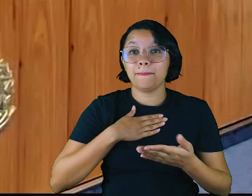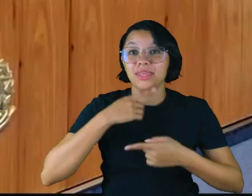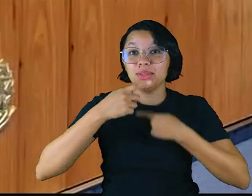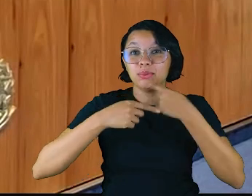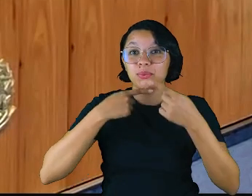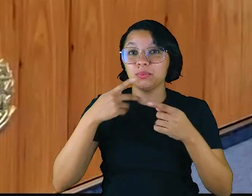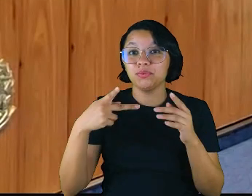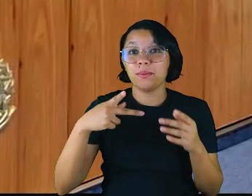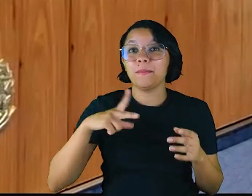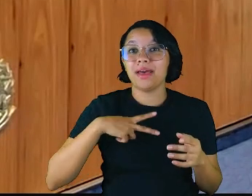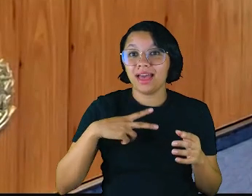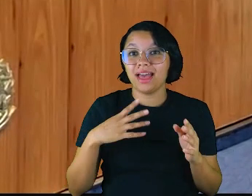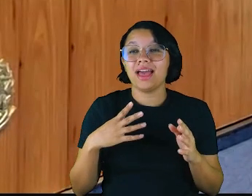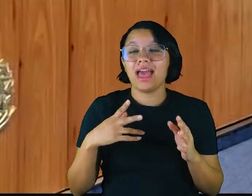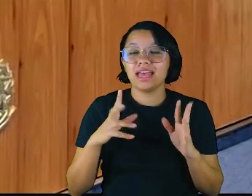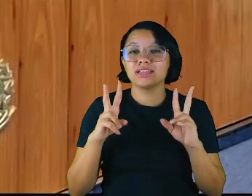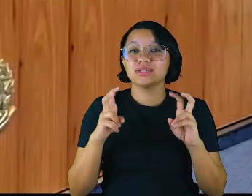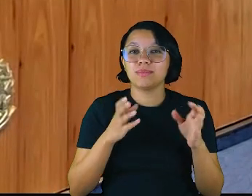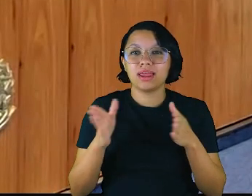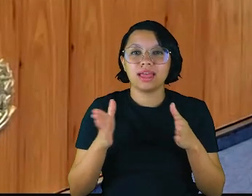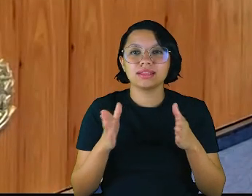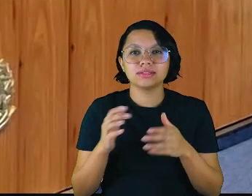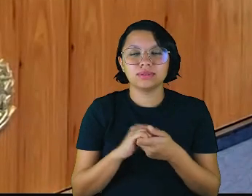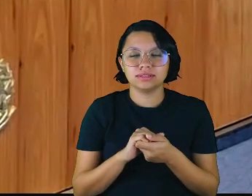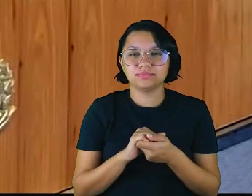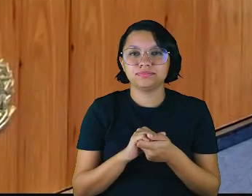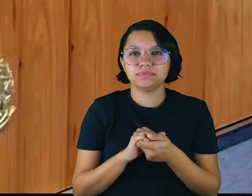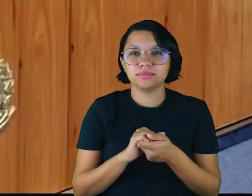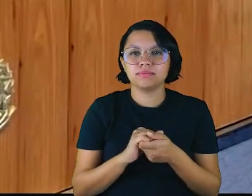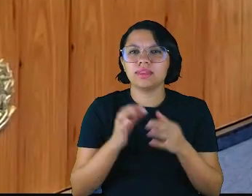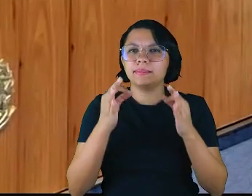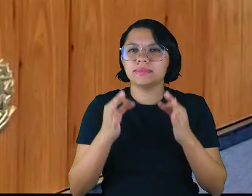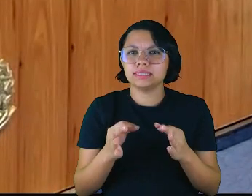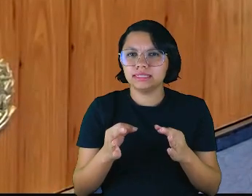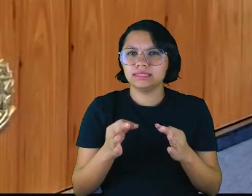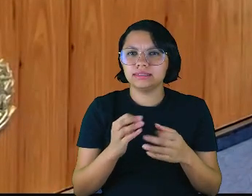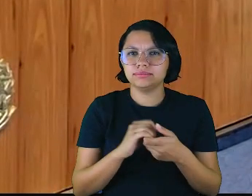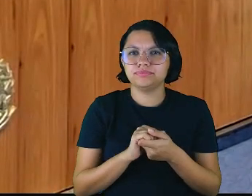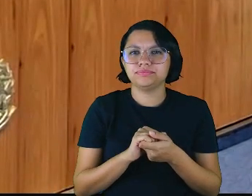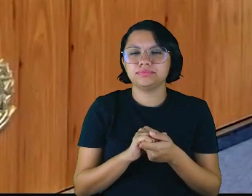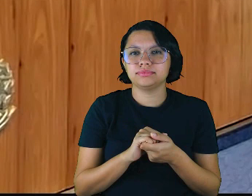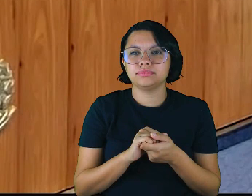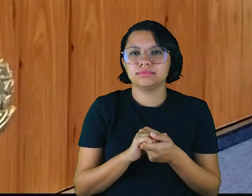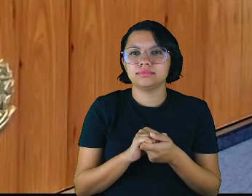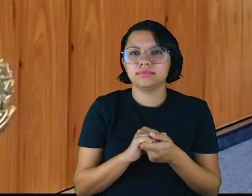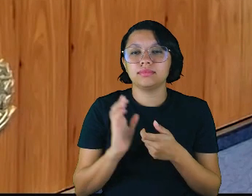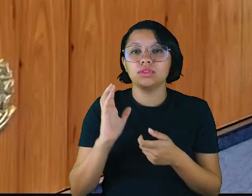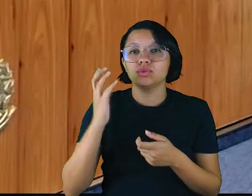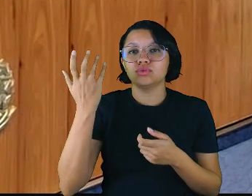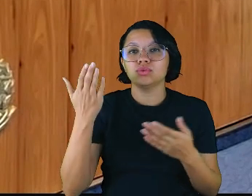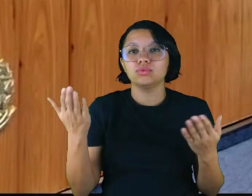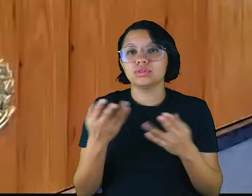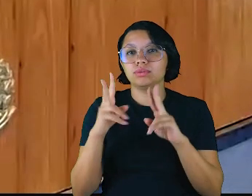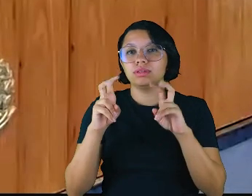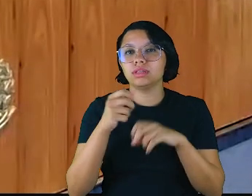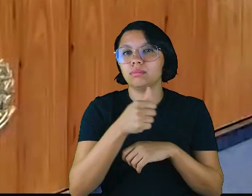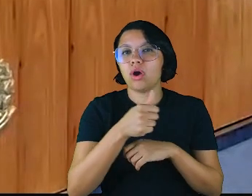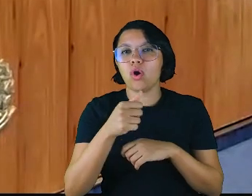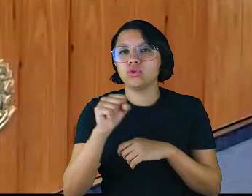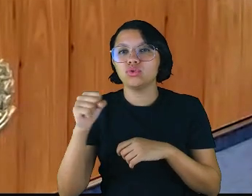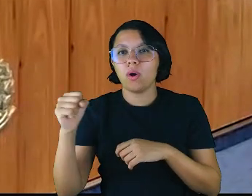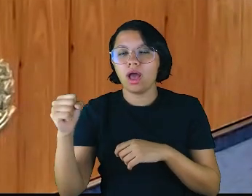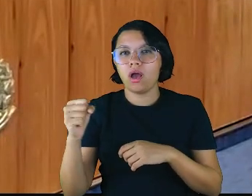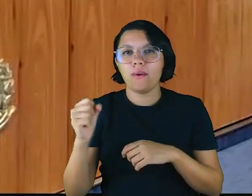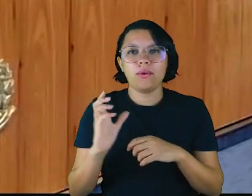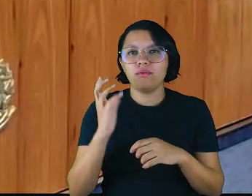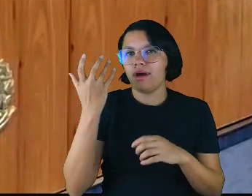minhas dúvidas a respeito dessa situação e uma certeza. A solução desse tema